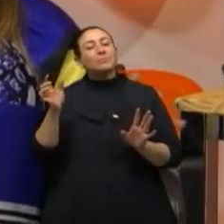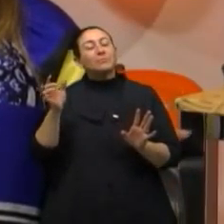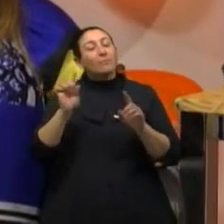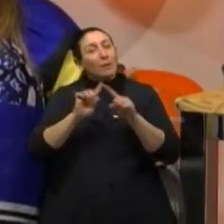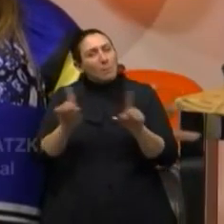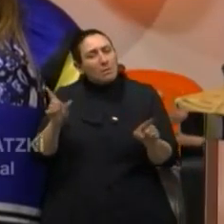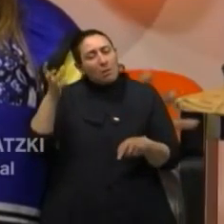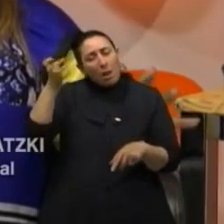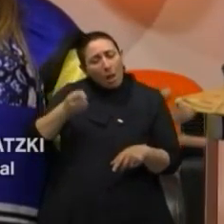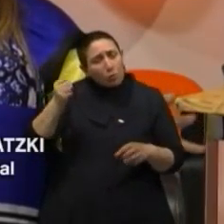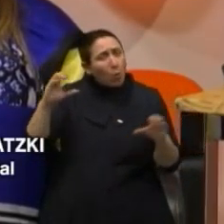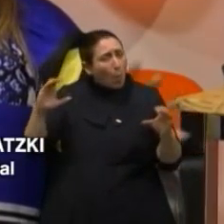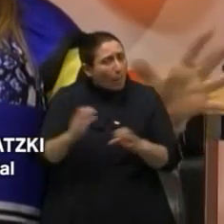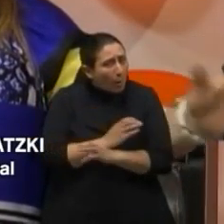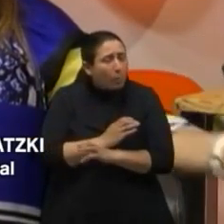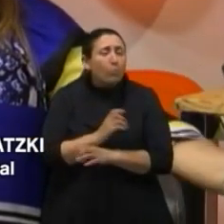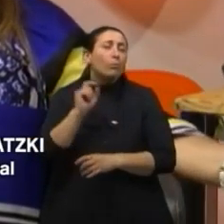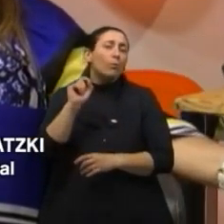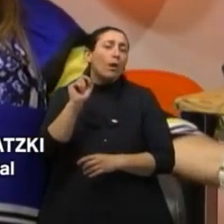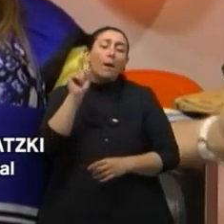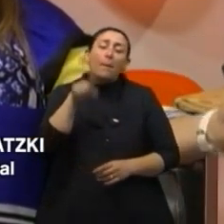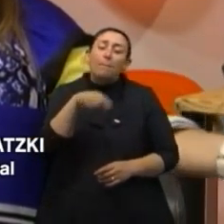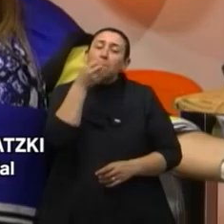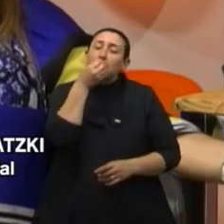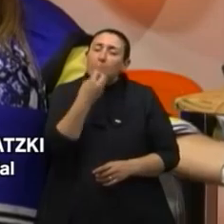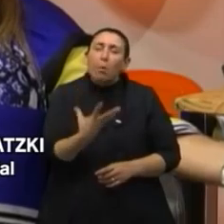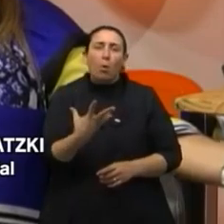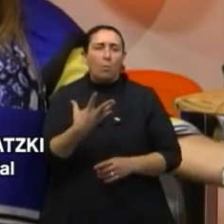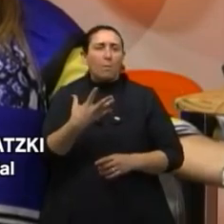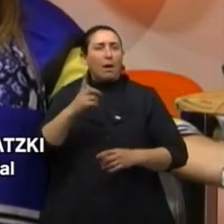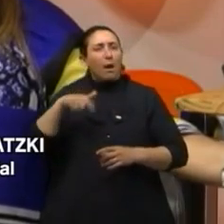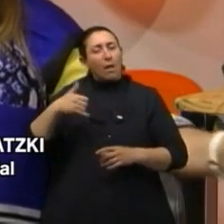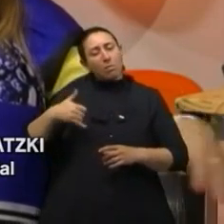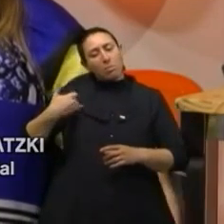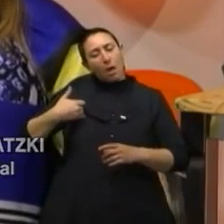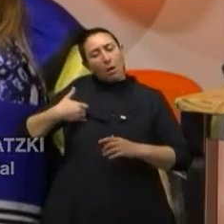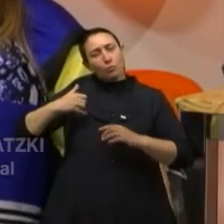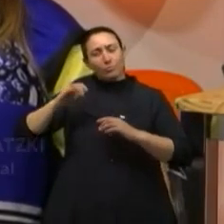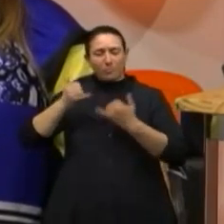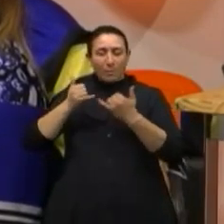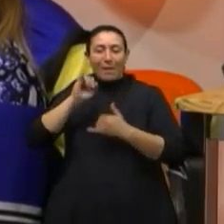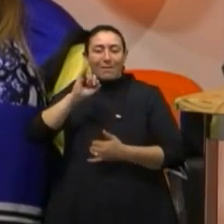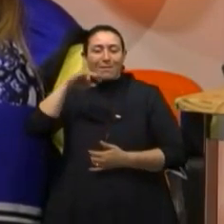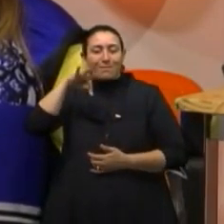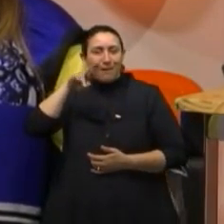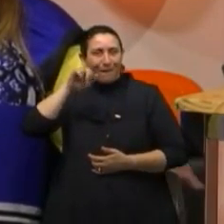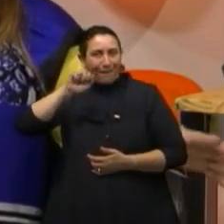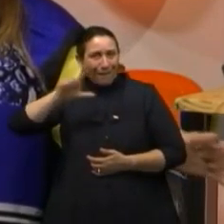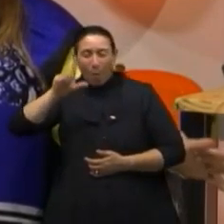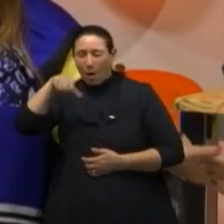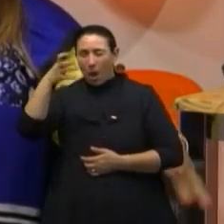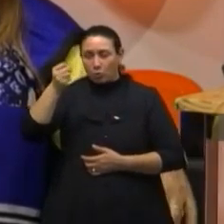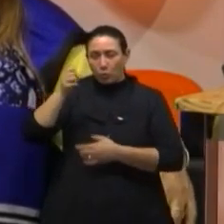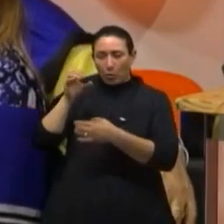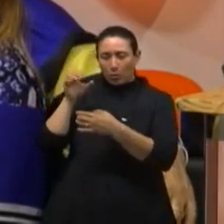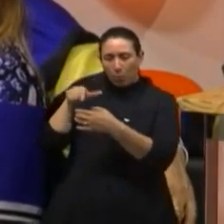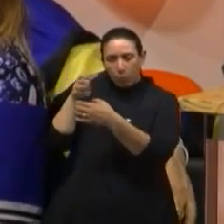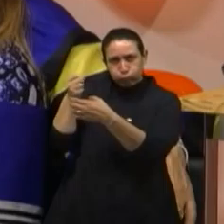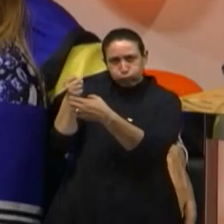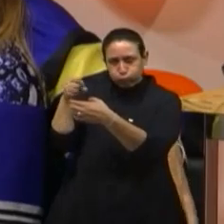leite completo ele é bom paraa baixa idade né certo paraa criança criança neném